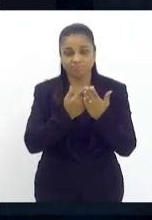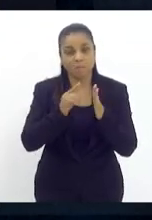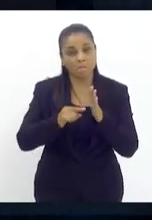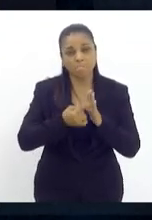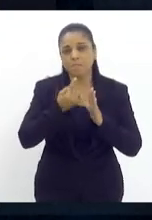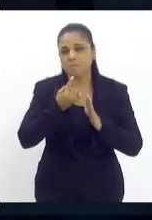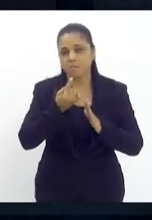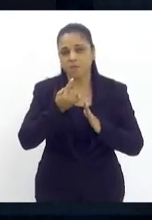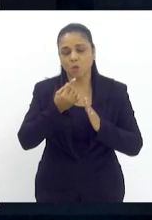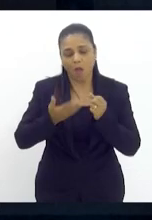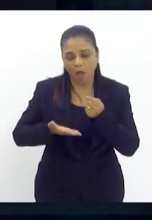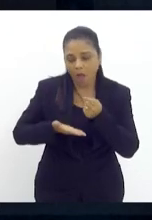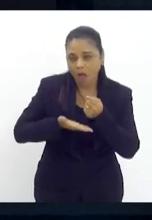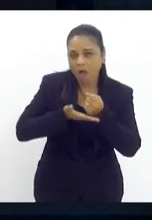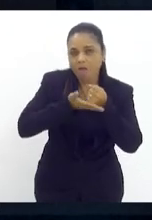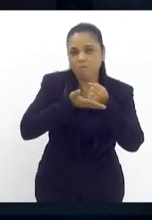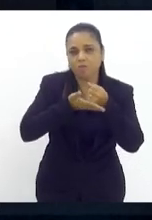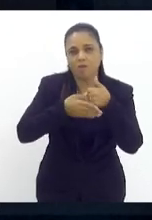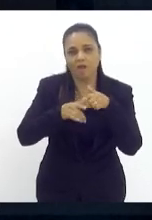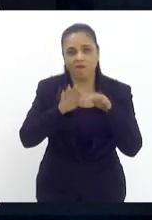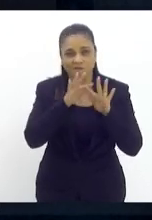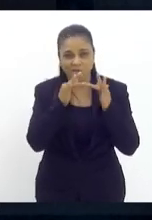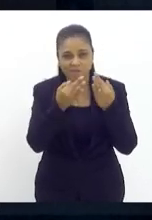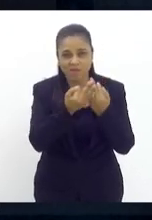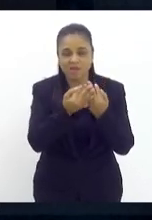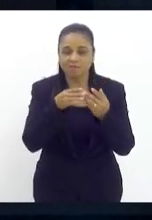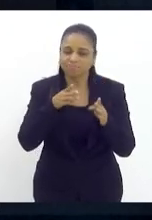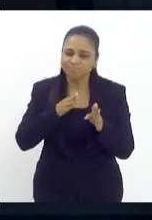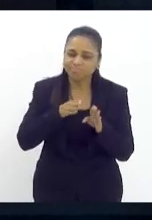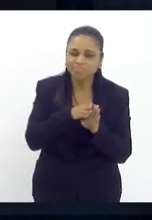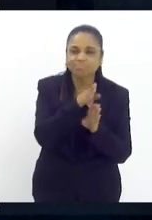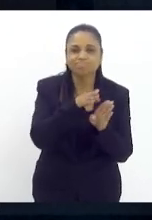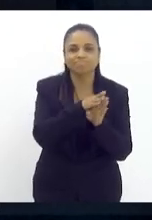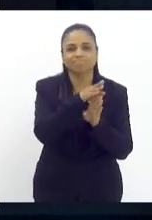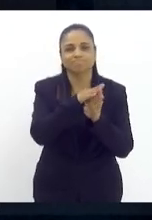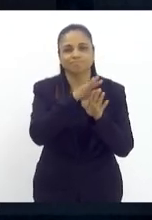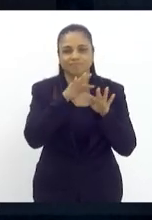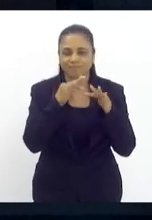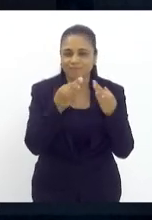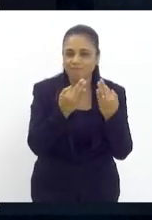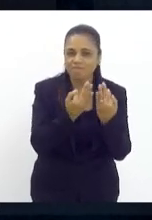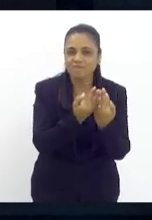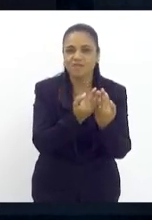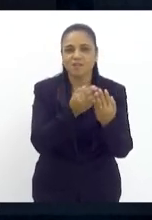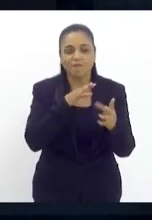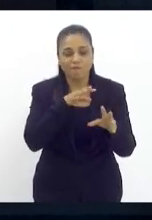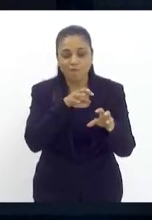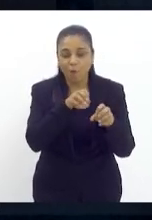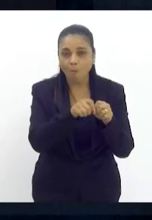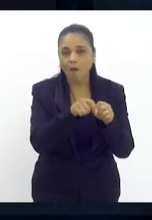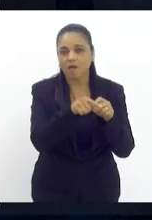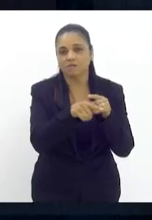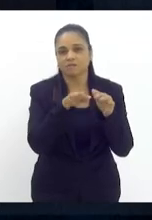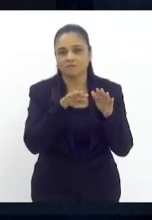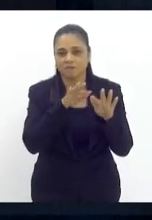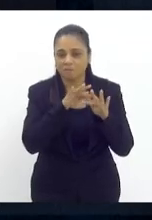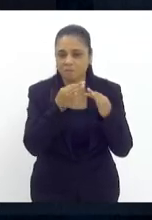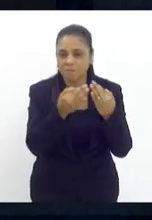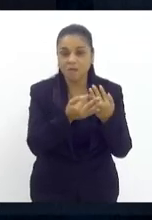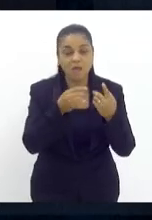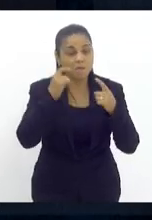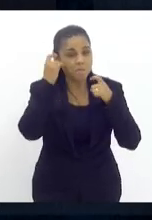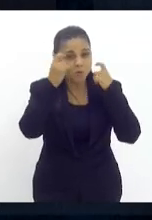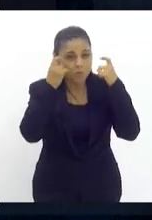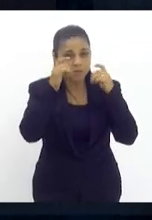lugar, apoiar essa família, formar essa família, orientar essa família, em primeiro lugar, a preocupação de uma